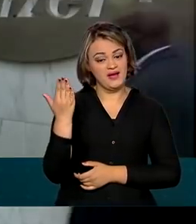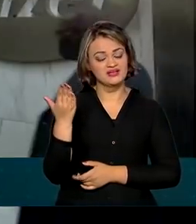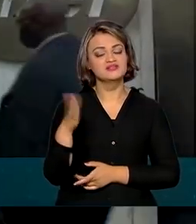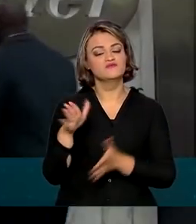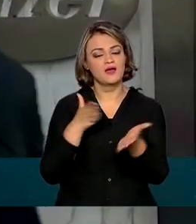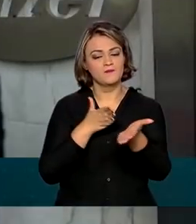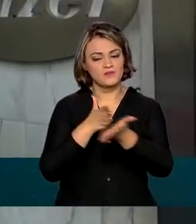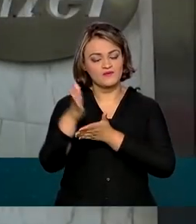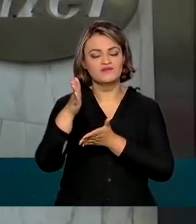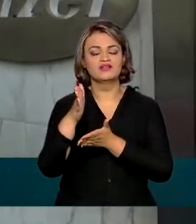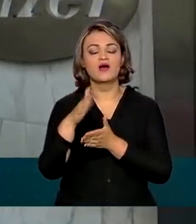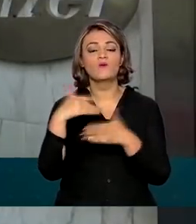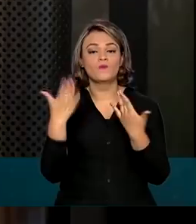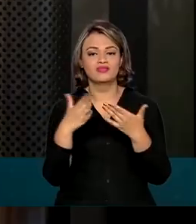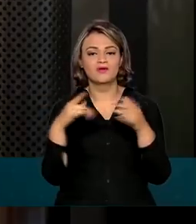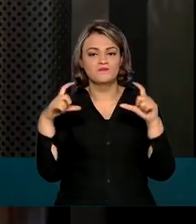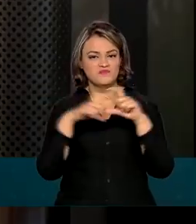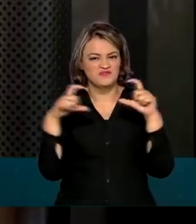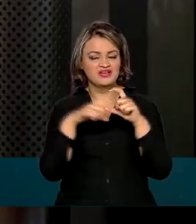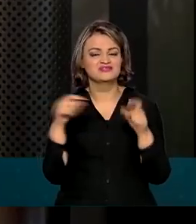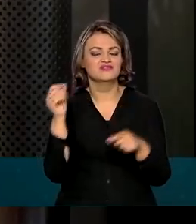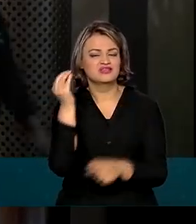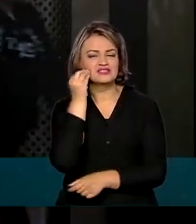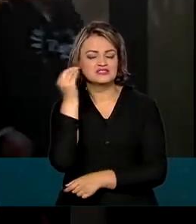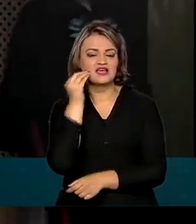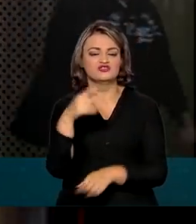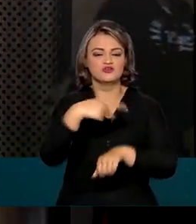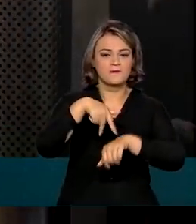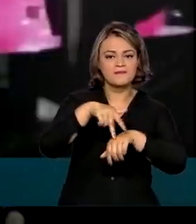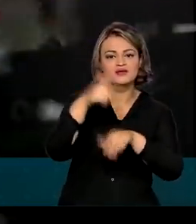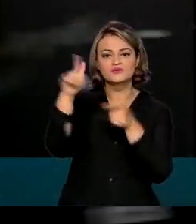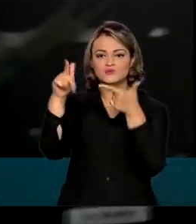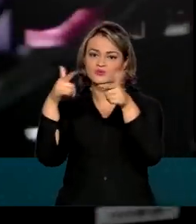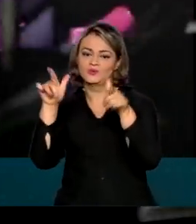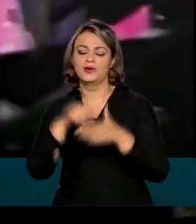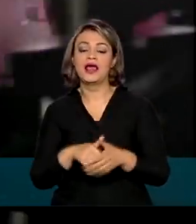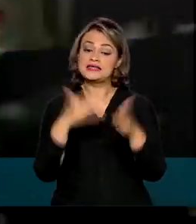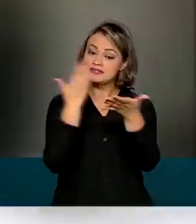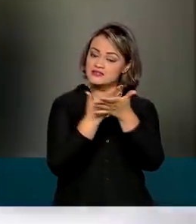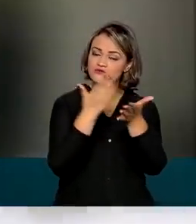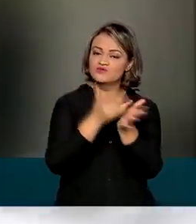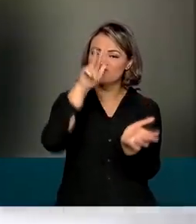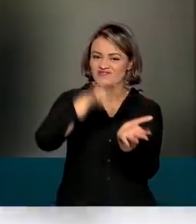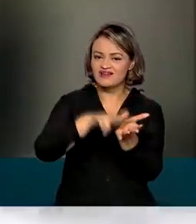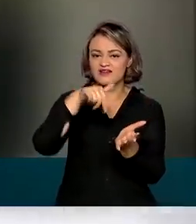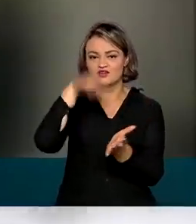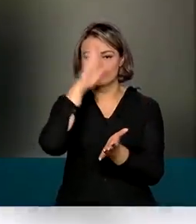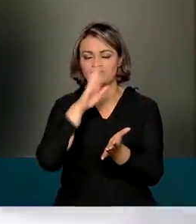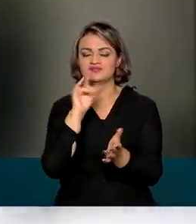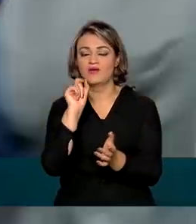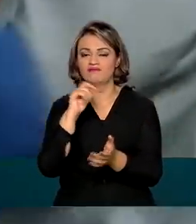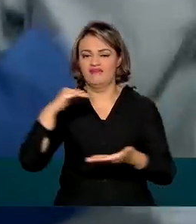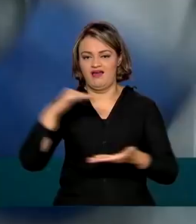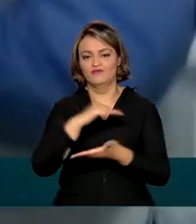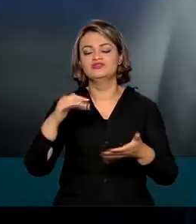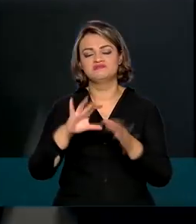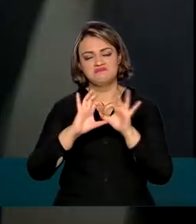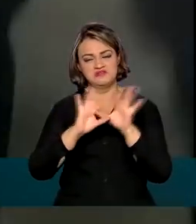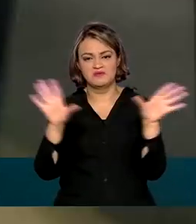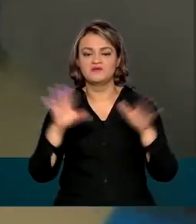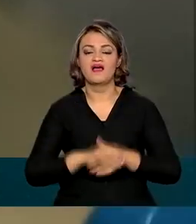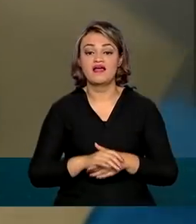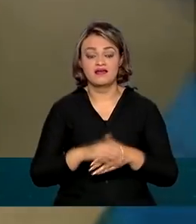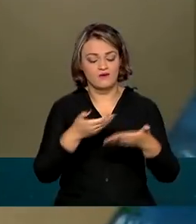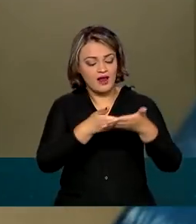foi aprovada após a faz vai fazer testes em outros países o estudo foi validado no Brasil pela Anvisa e